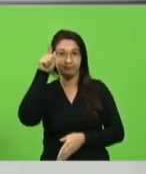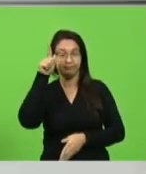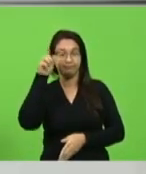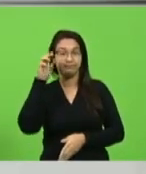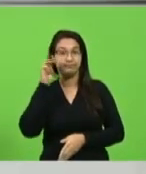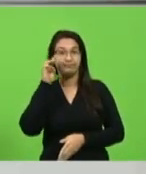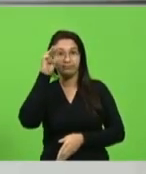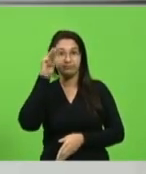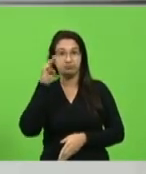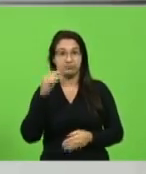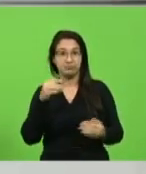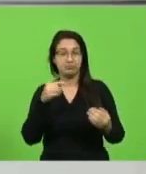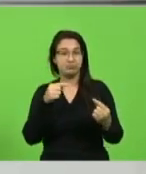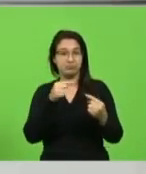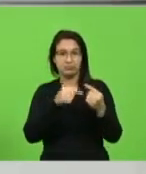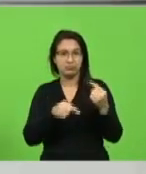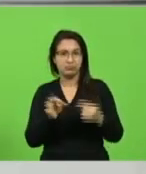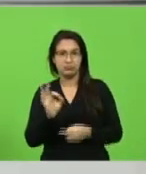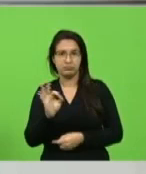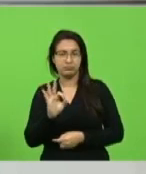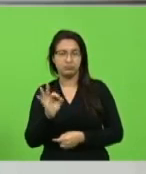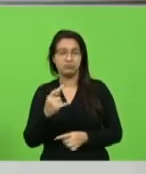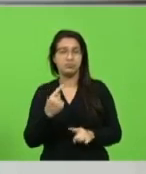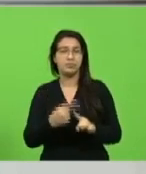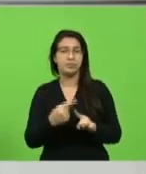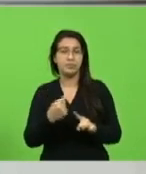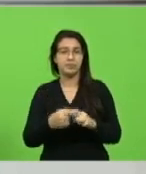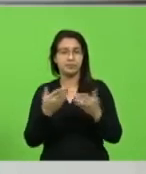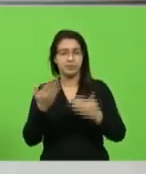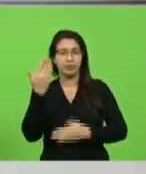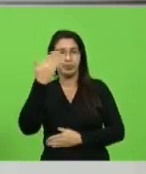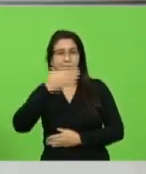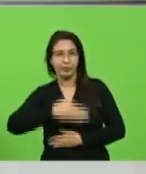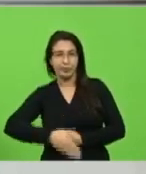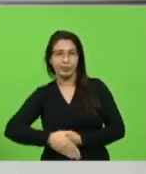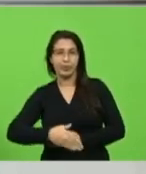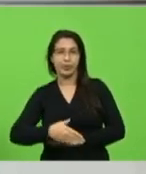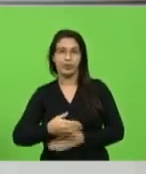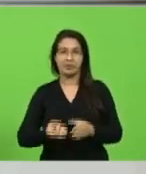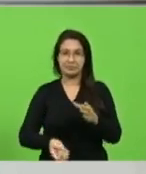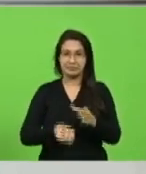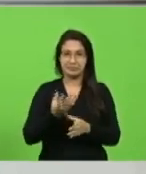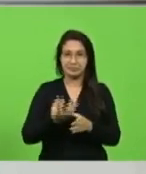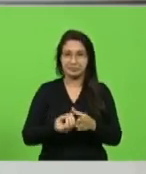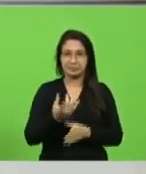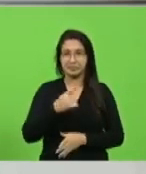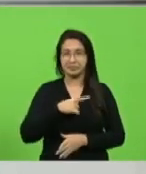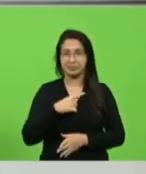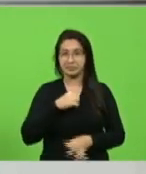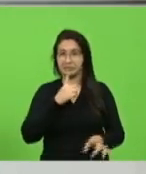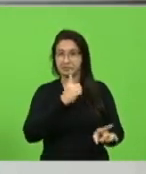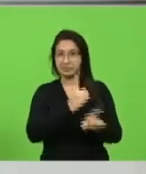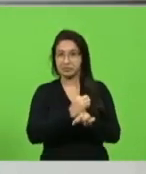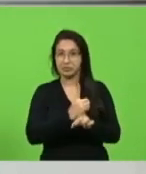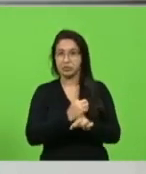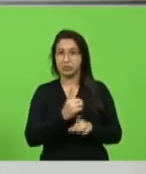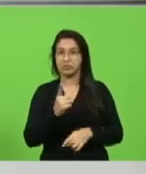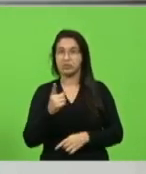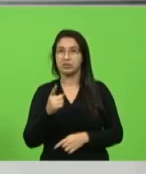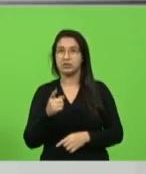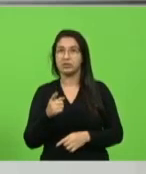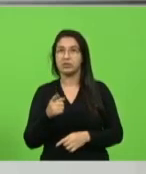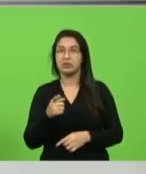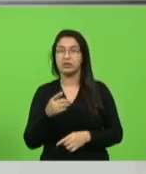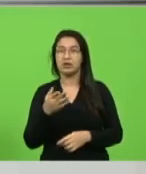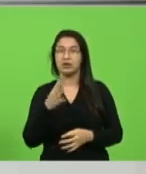feito. Tanto porque as provas lá produzidas se deram com o fito de apurar